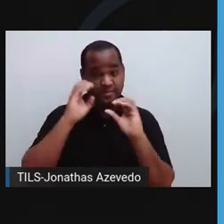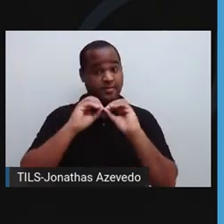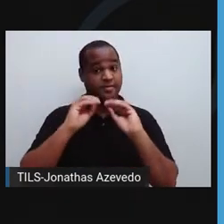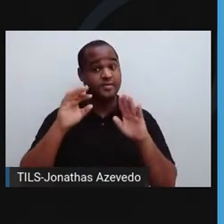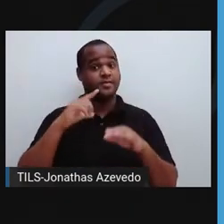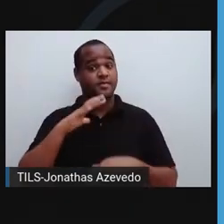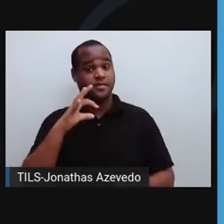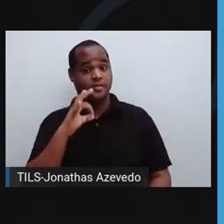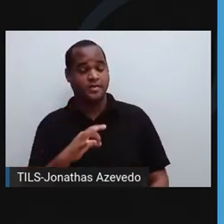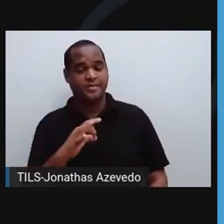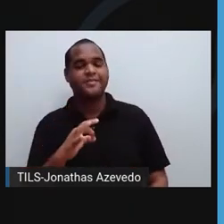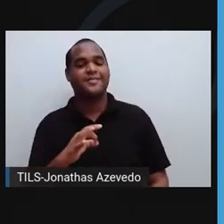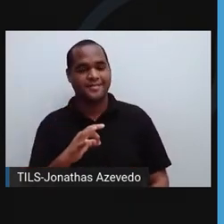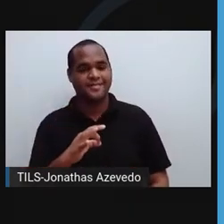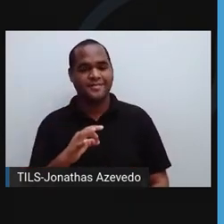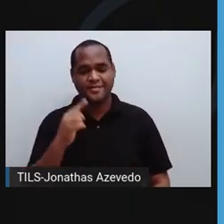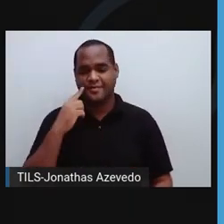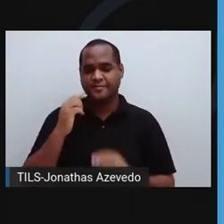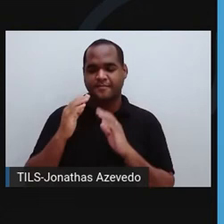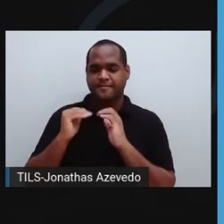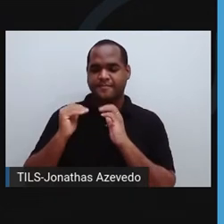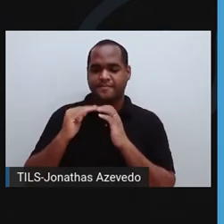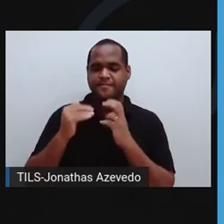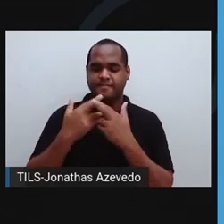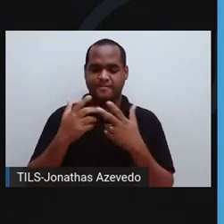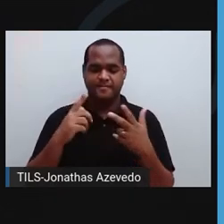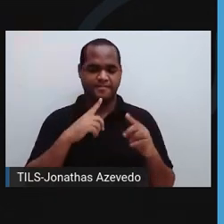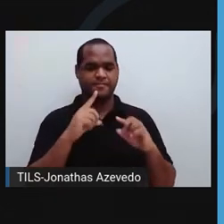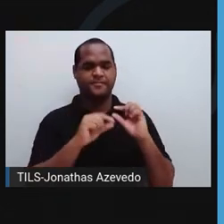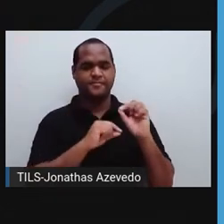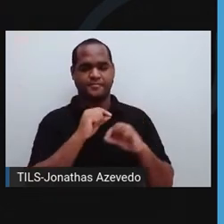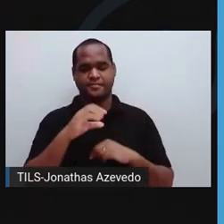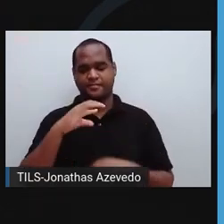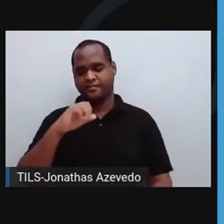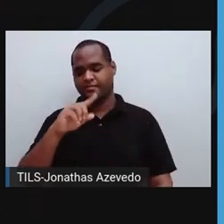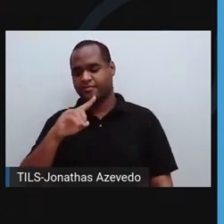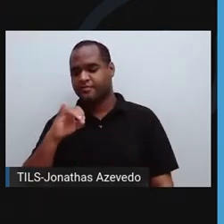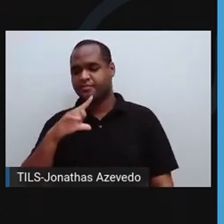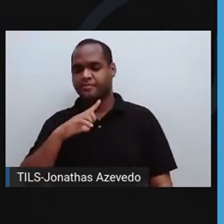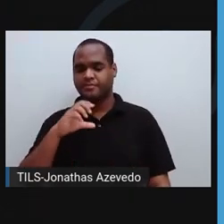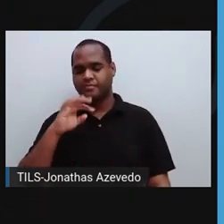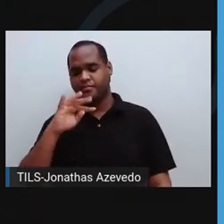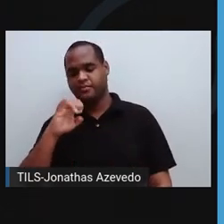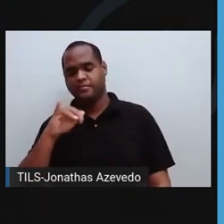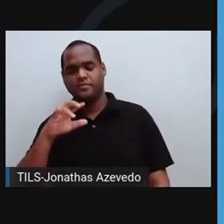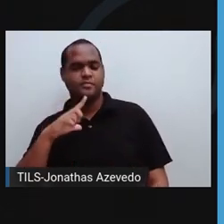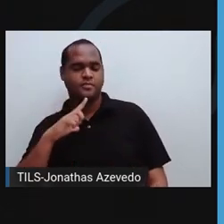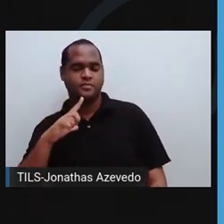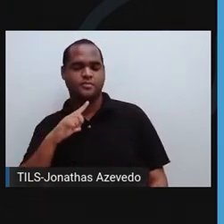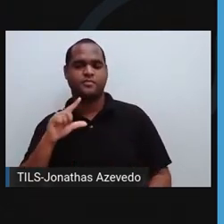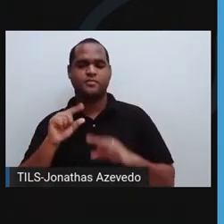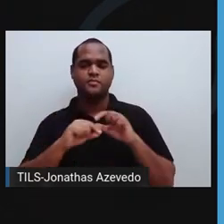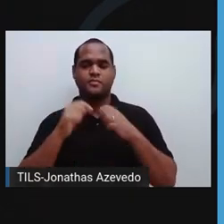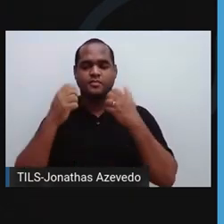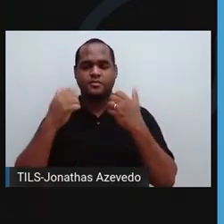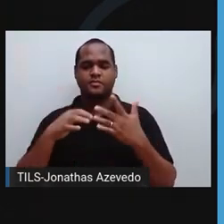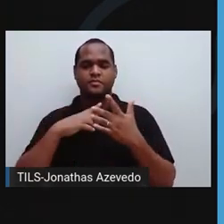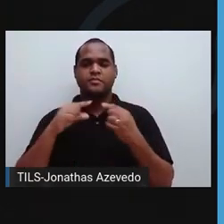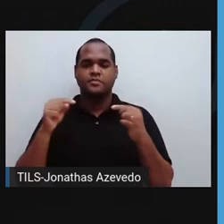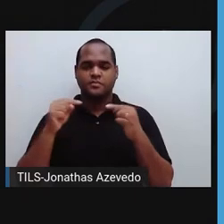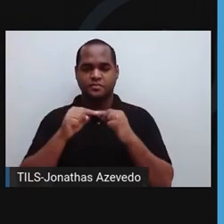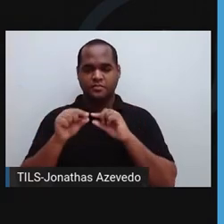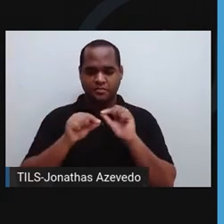certo? A pedidos, a nossa aula de hoje é sobre cadeia e teia alimentar. Está dentro aí do bloco de aulas do assunto